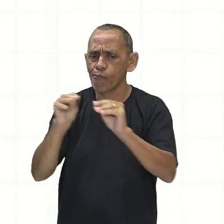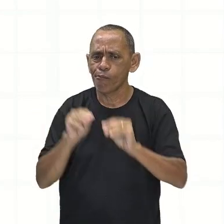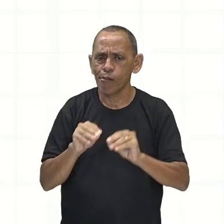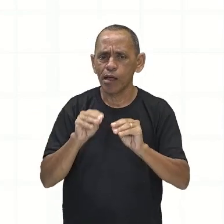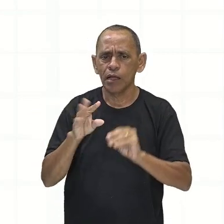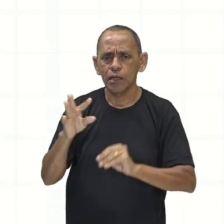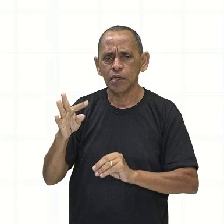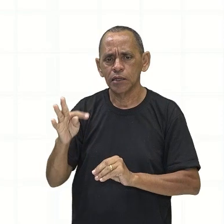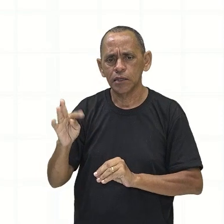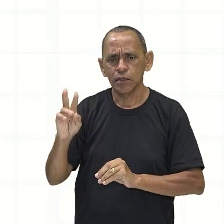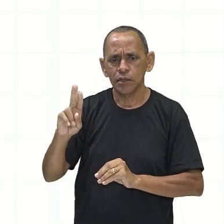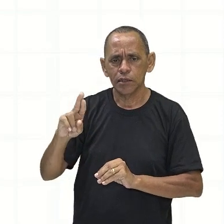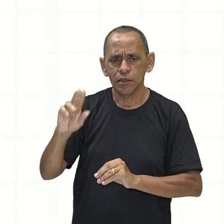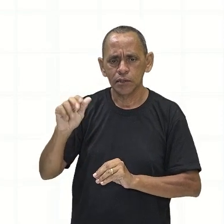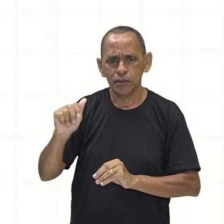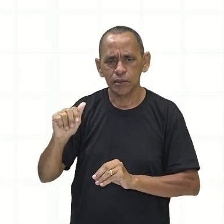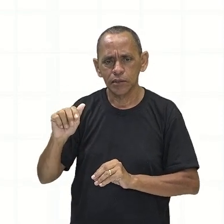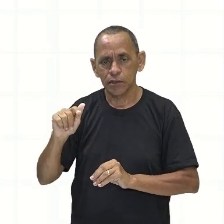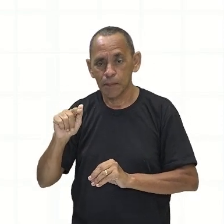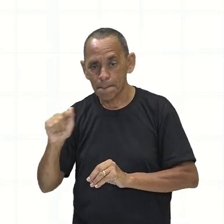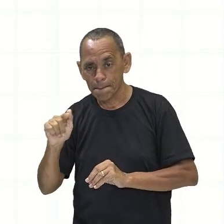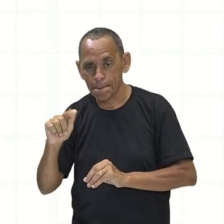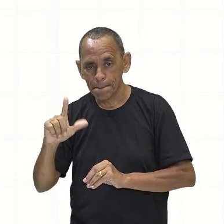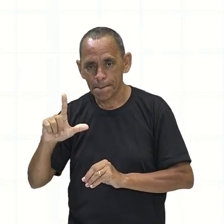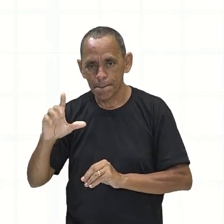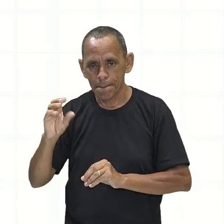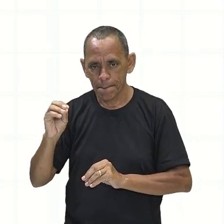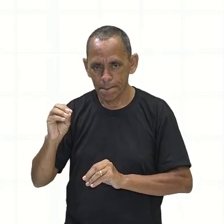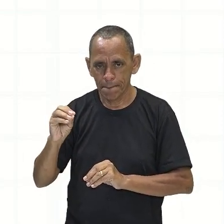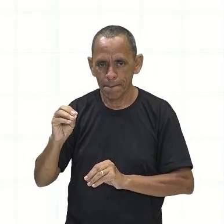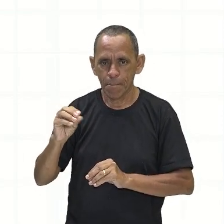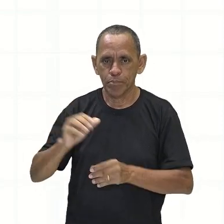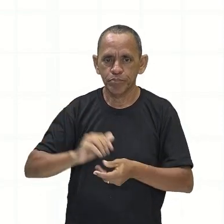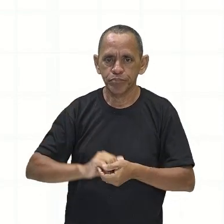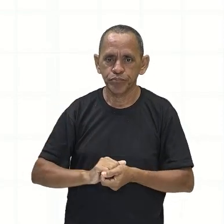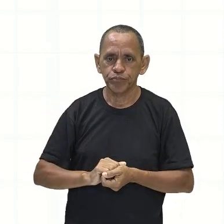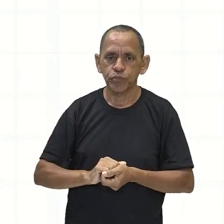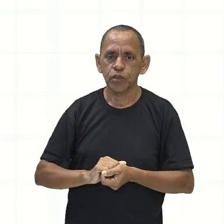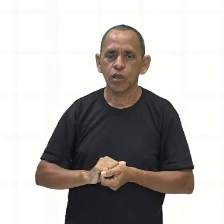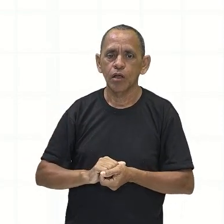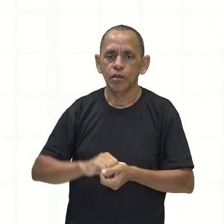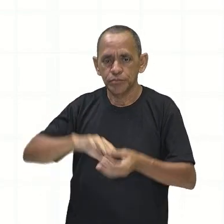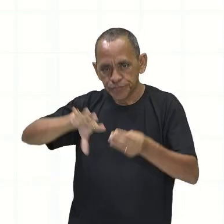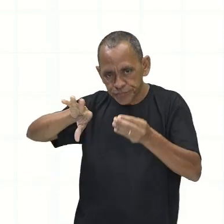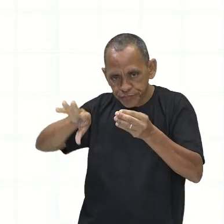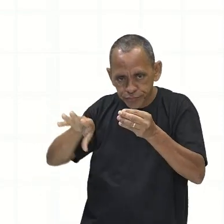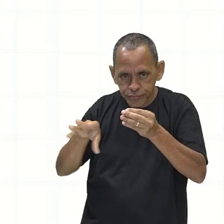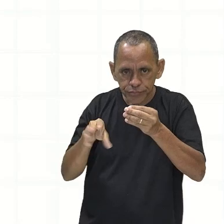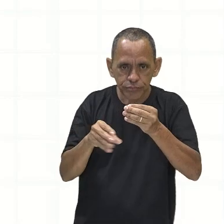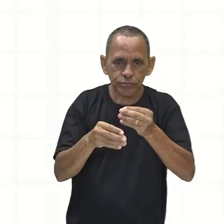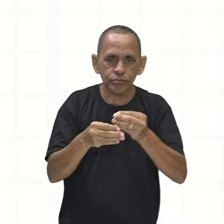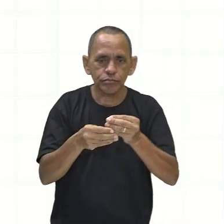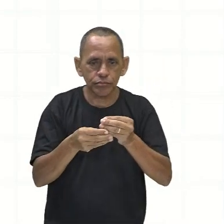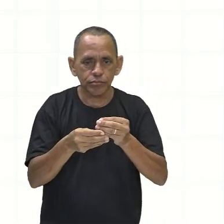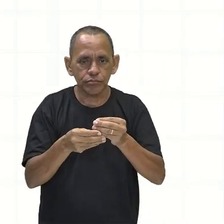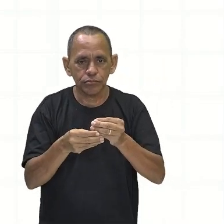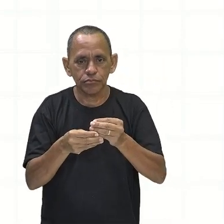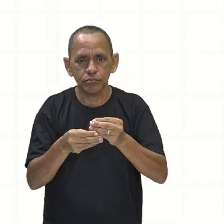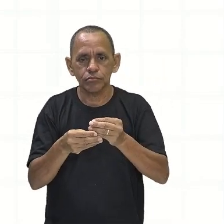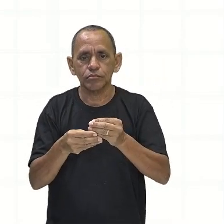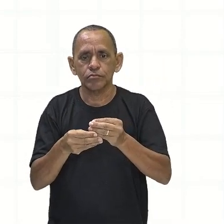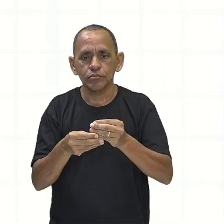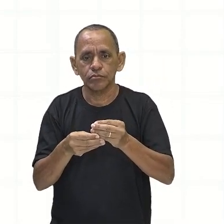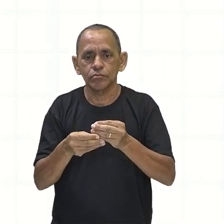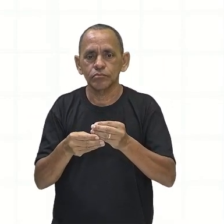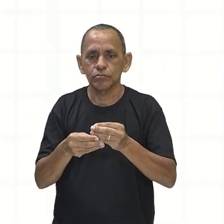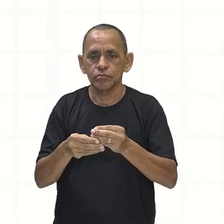oblíquo o, a, os, as são acrescidos de L. Muito bem. Temos mais informações? Temos,